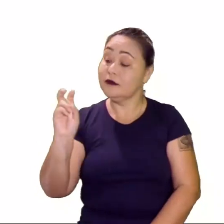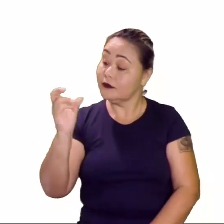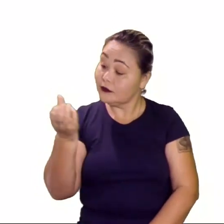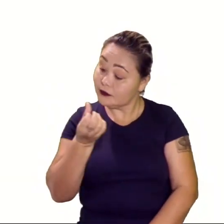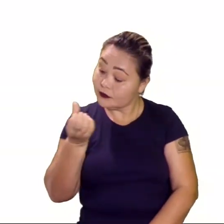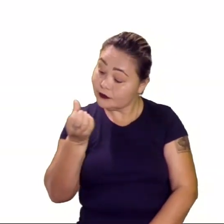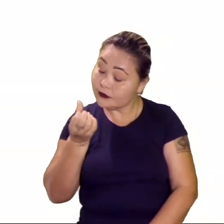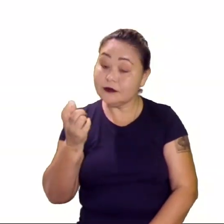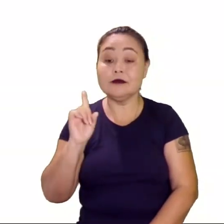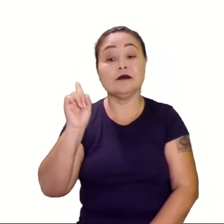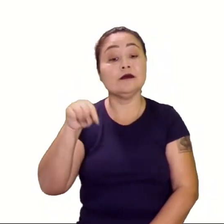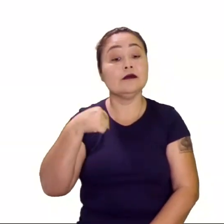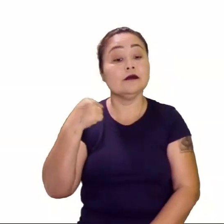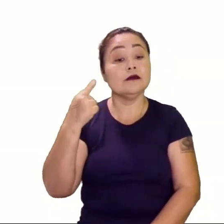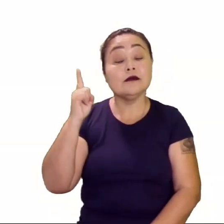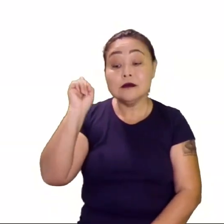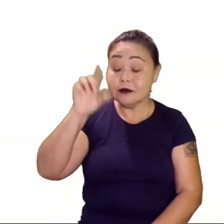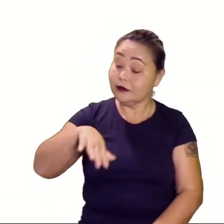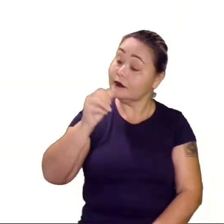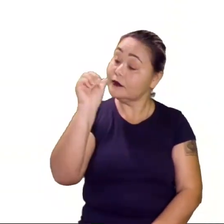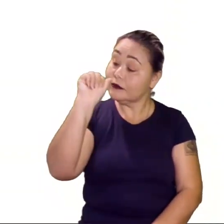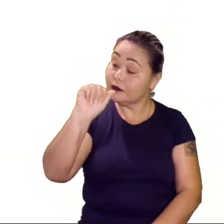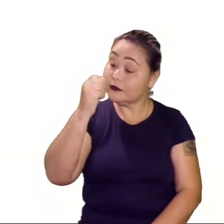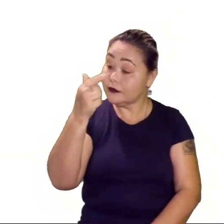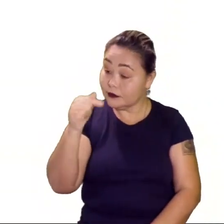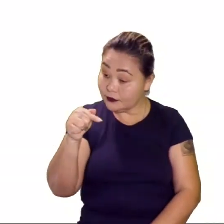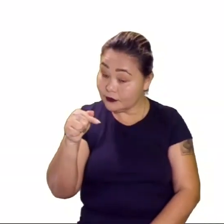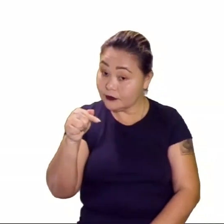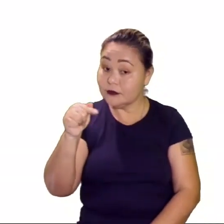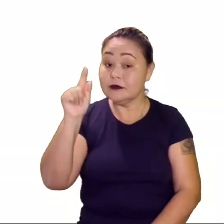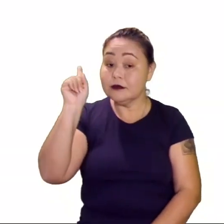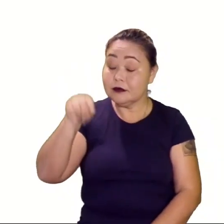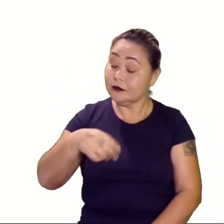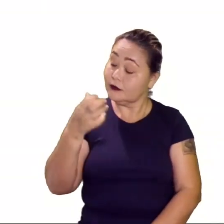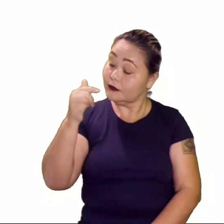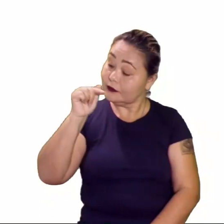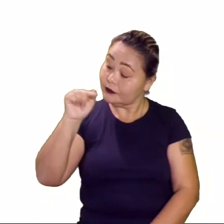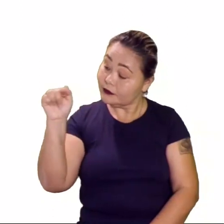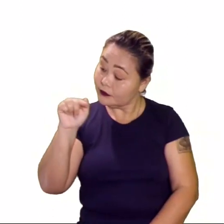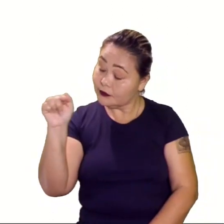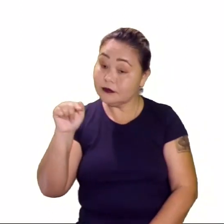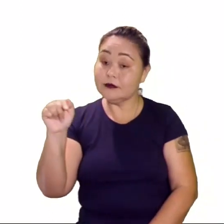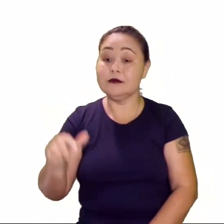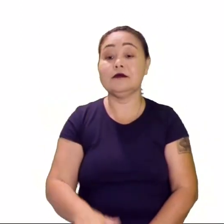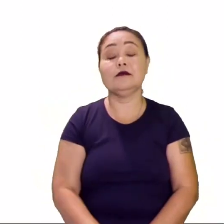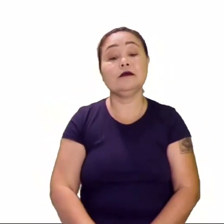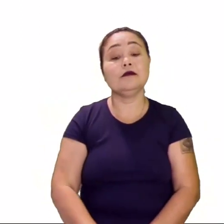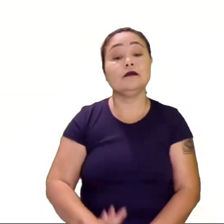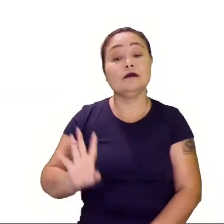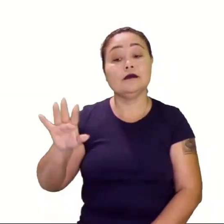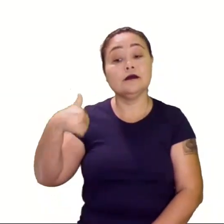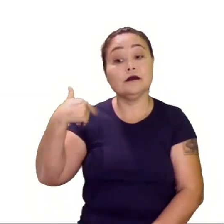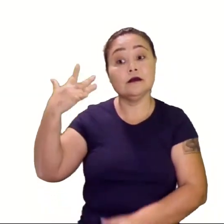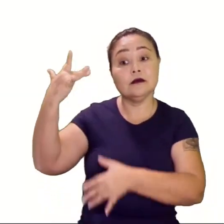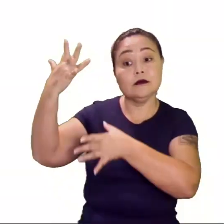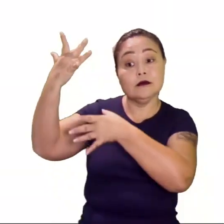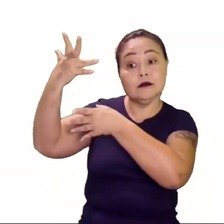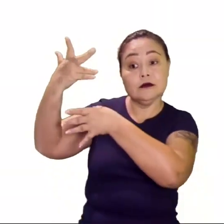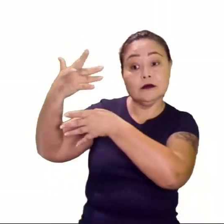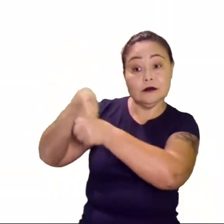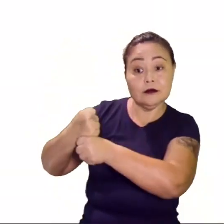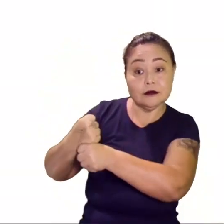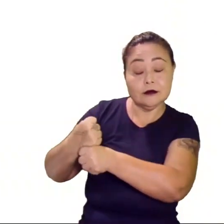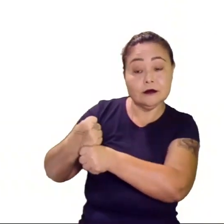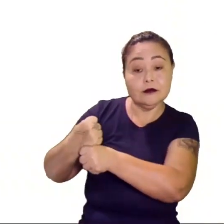66. 66. E o meu A7, a 7ª porta? 77, né? Então, fazer a soma de tudo